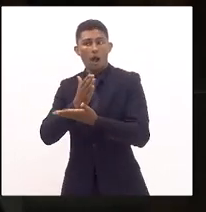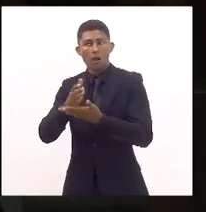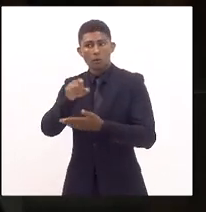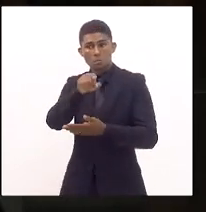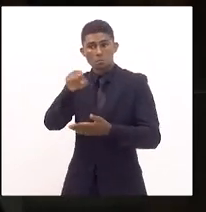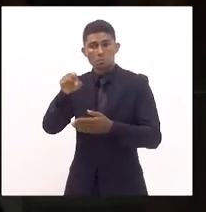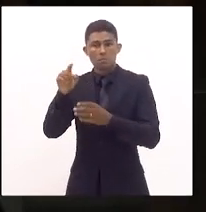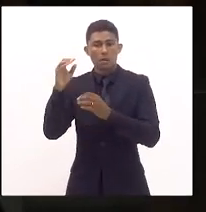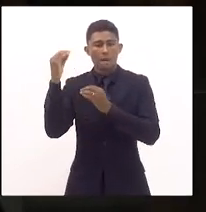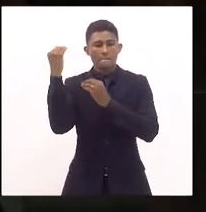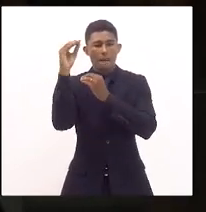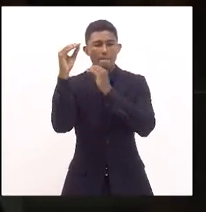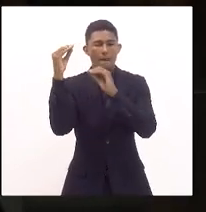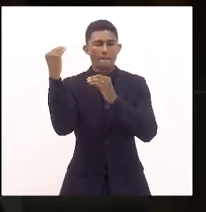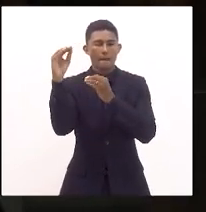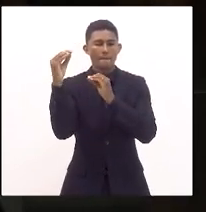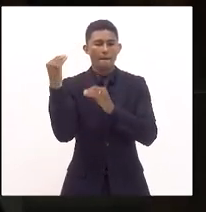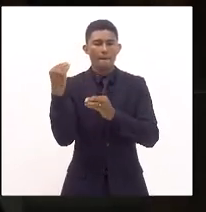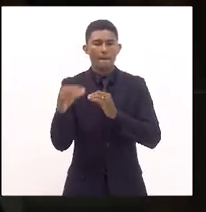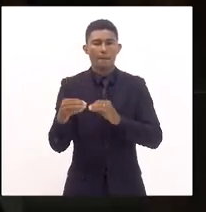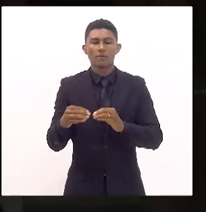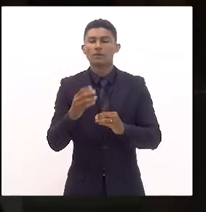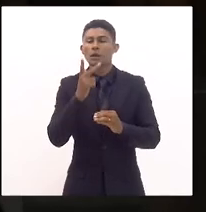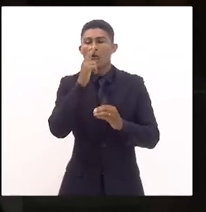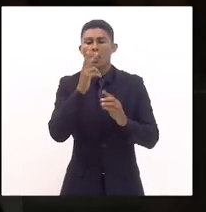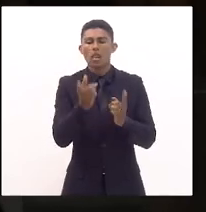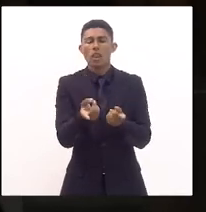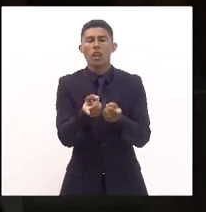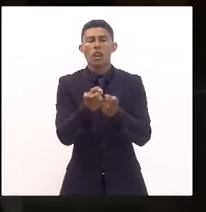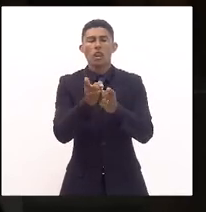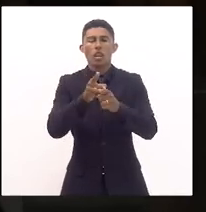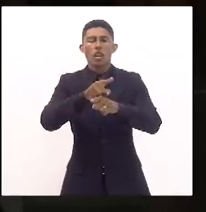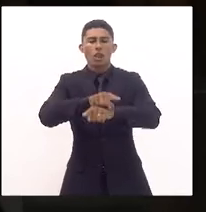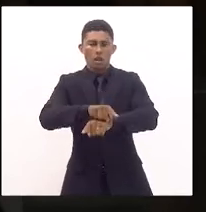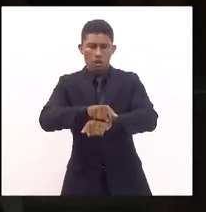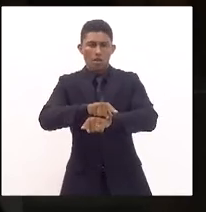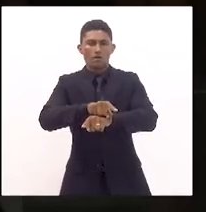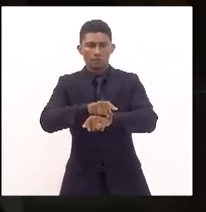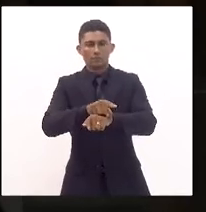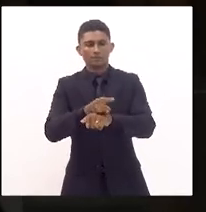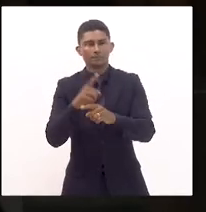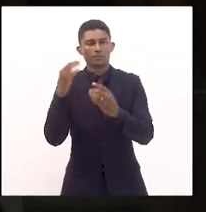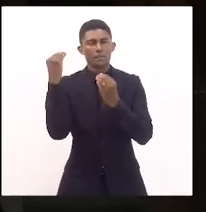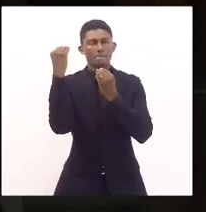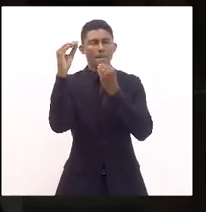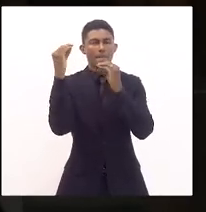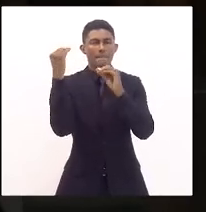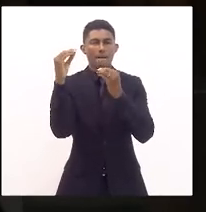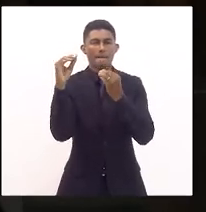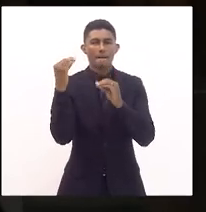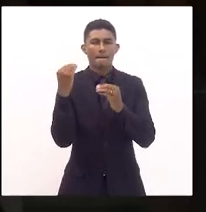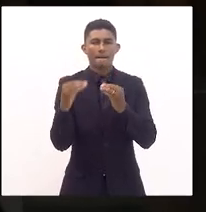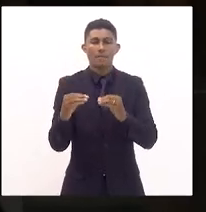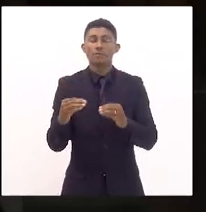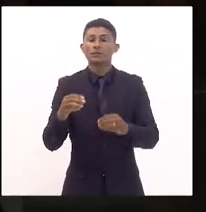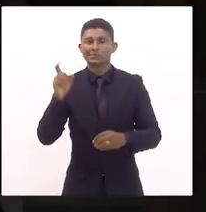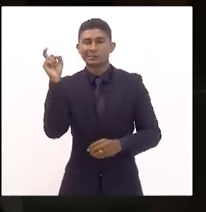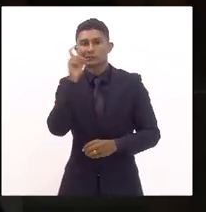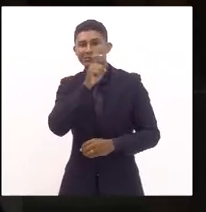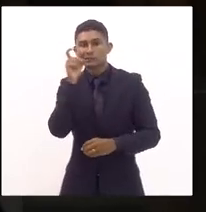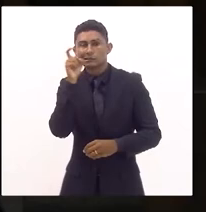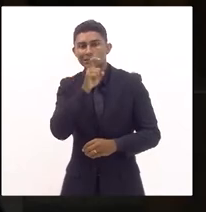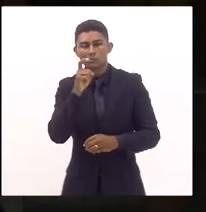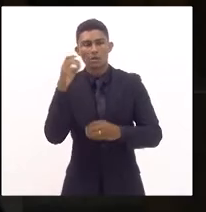muitas análises, dando interpretações pífias e, muitas vezes, mentirosa